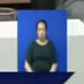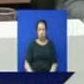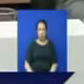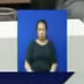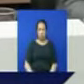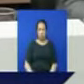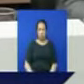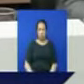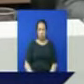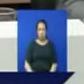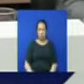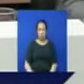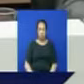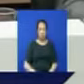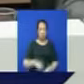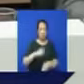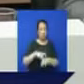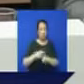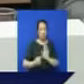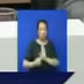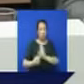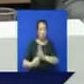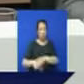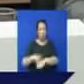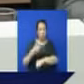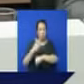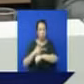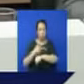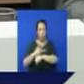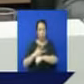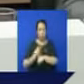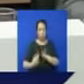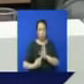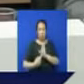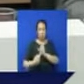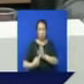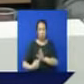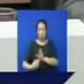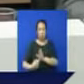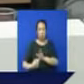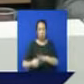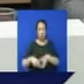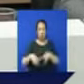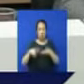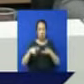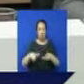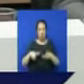um audiovisual que será apresentado, mostrando um pouquinho do Espaço Cristão,